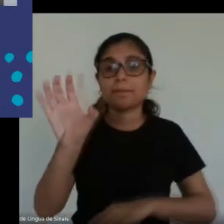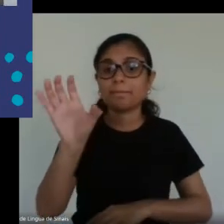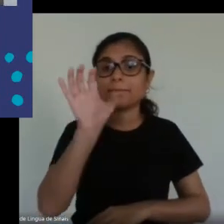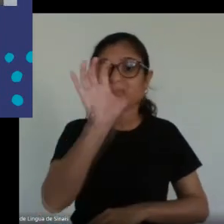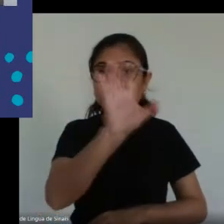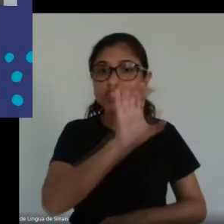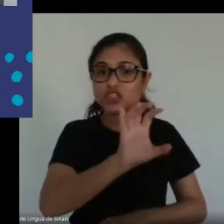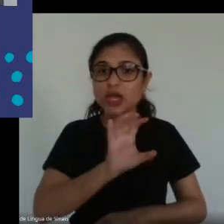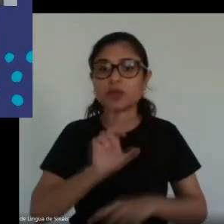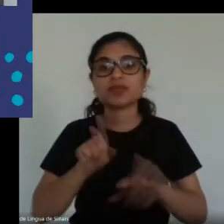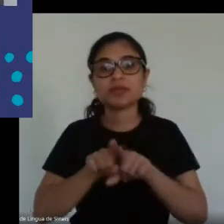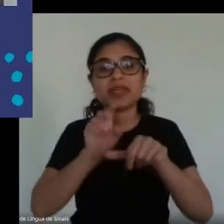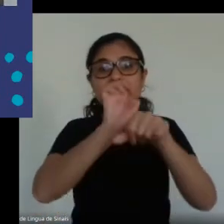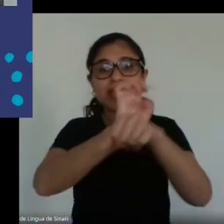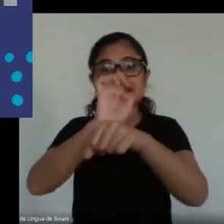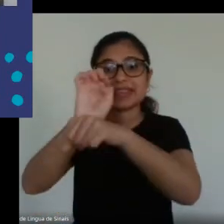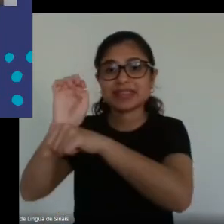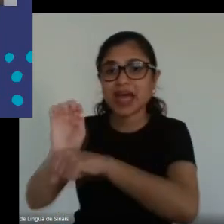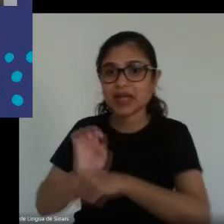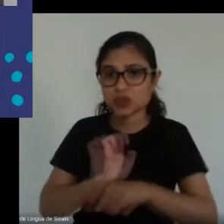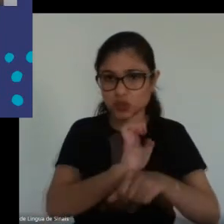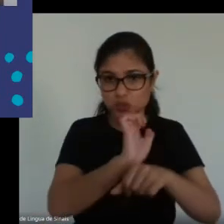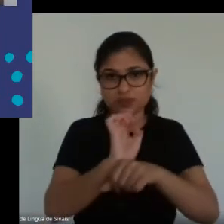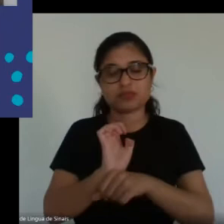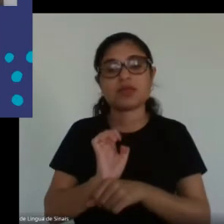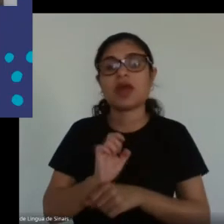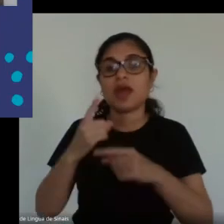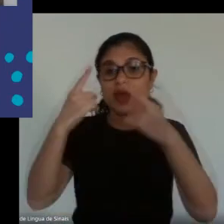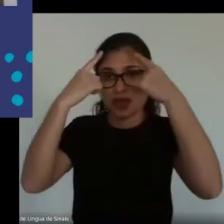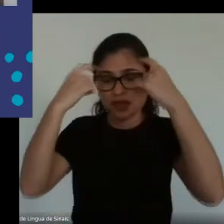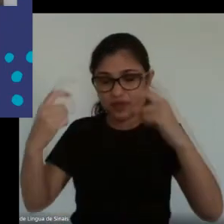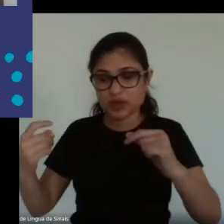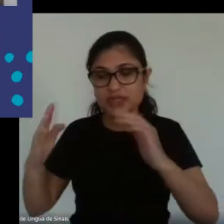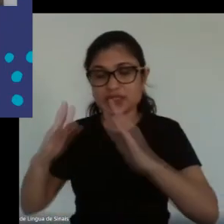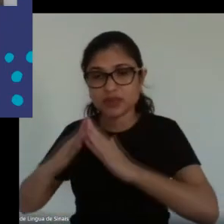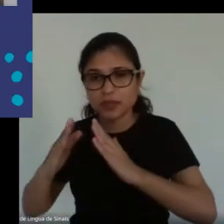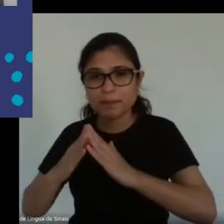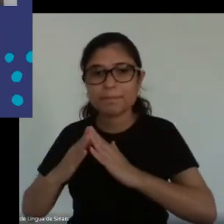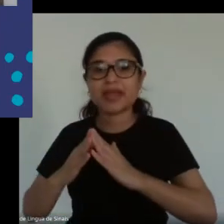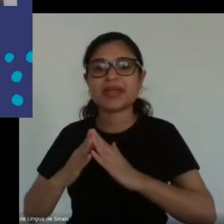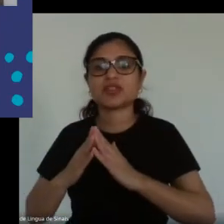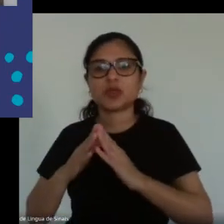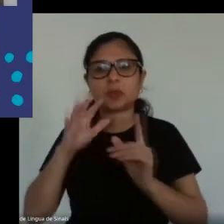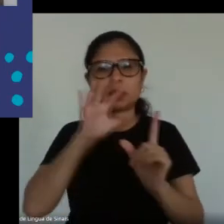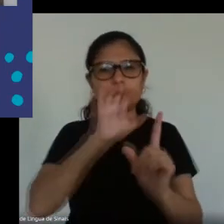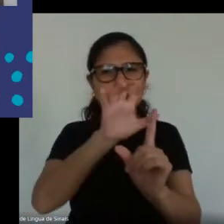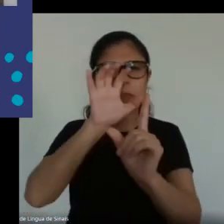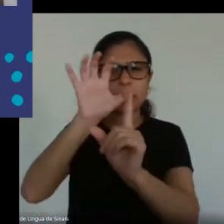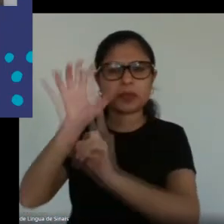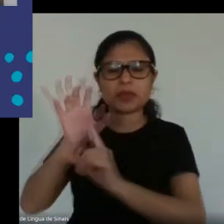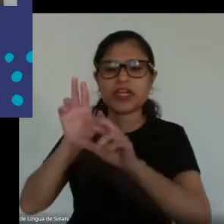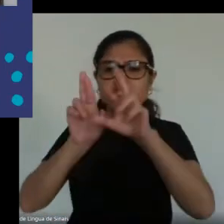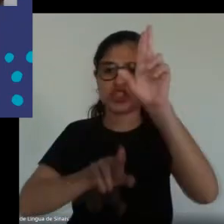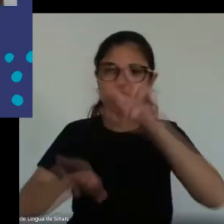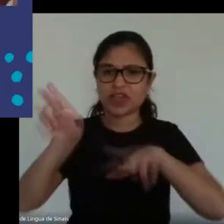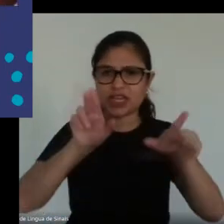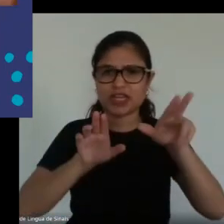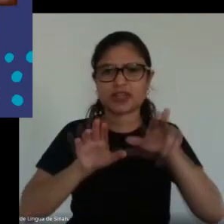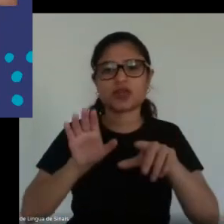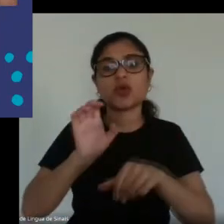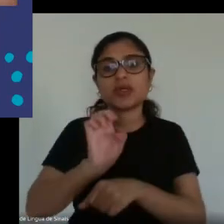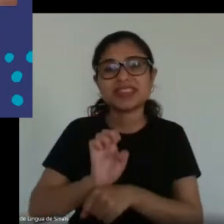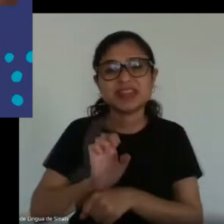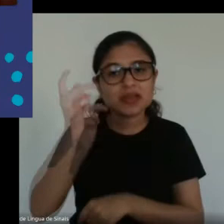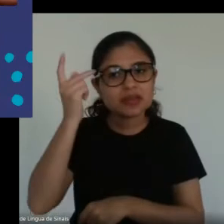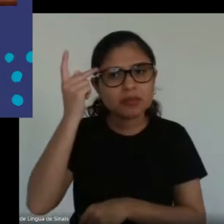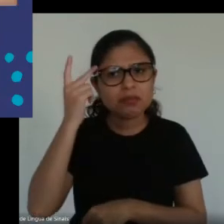estado. A violência doméstica atinge diferentemente os estados. O estado de São